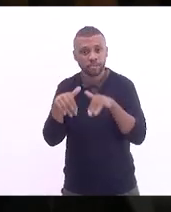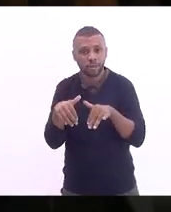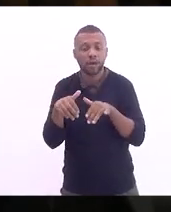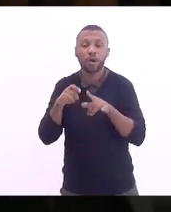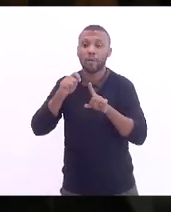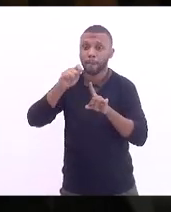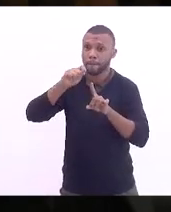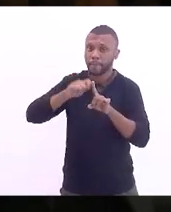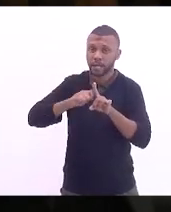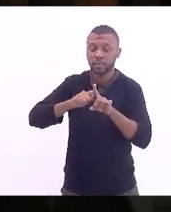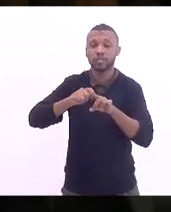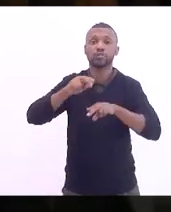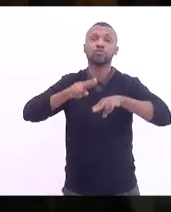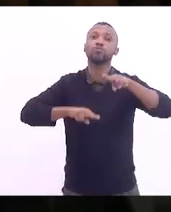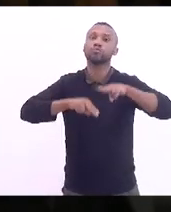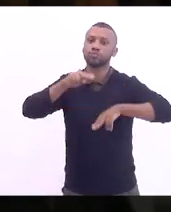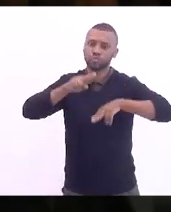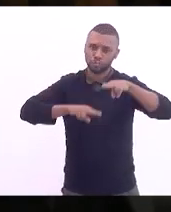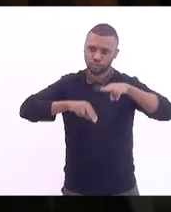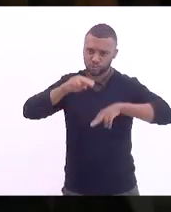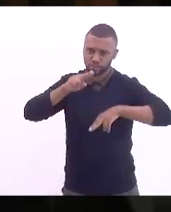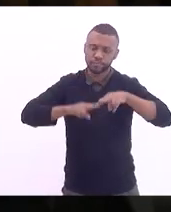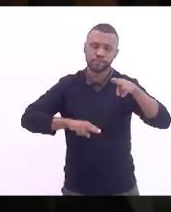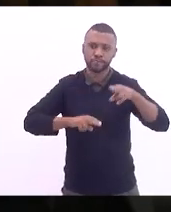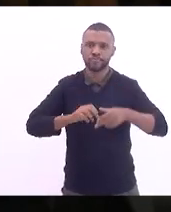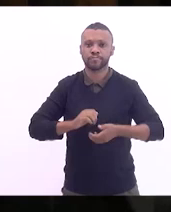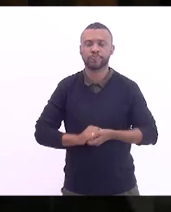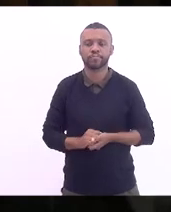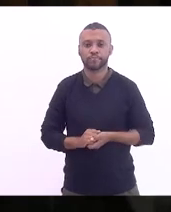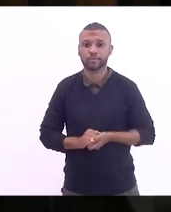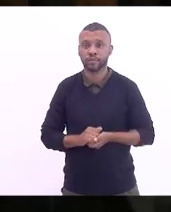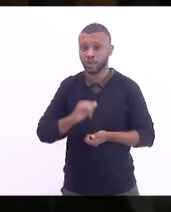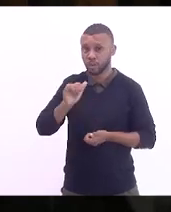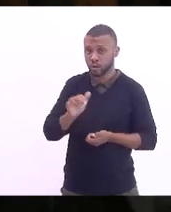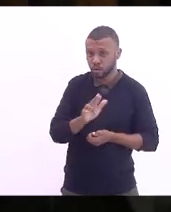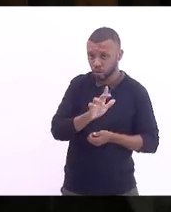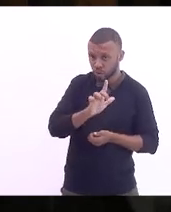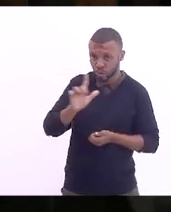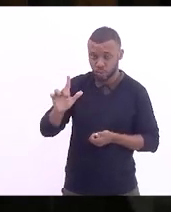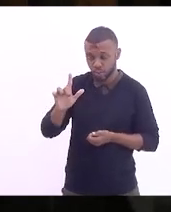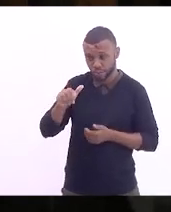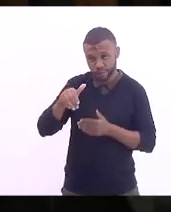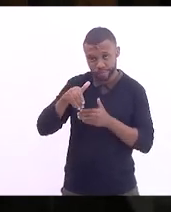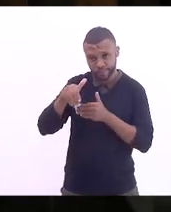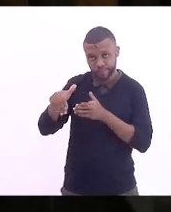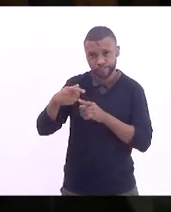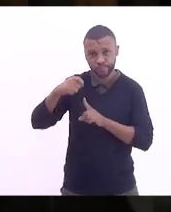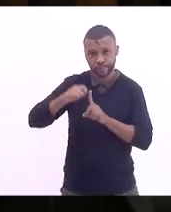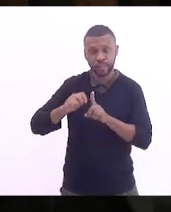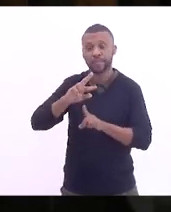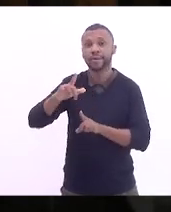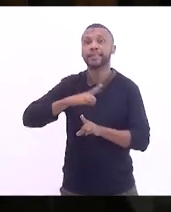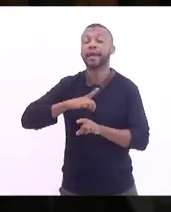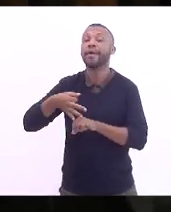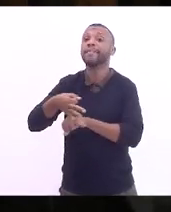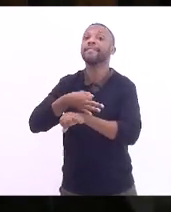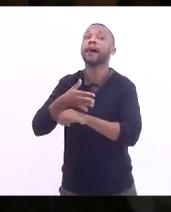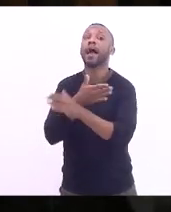mês de junho o mês de Julho haverá recesso